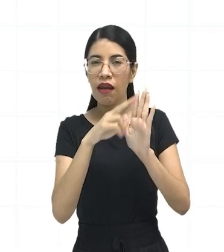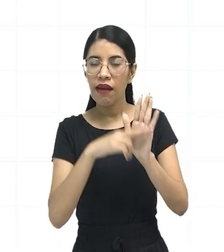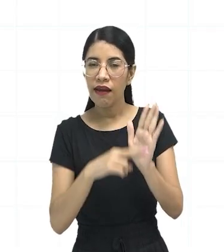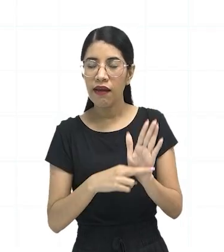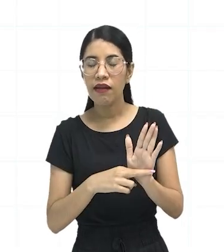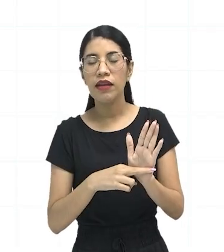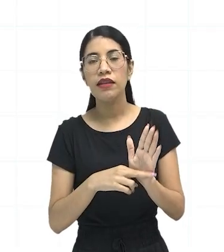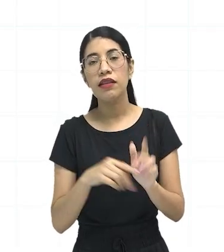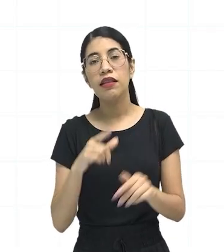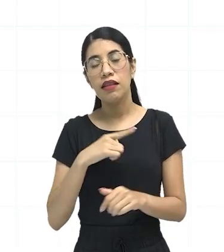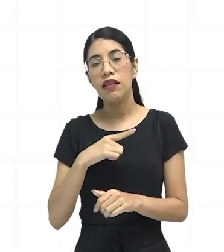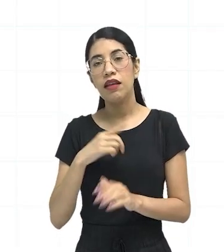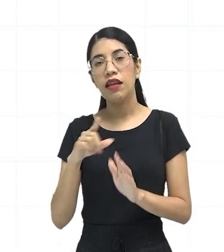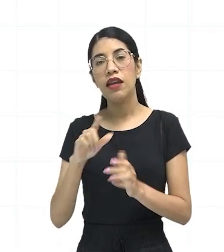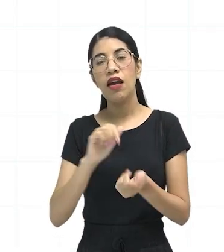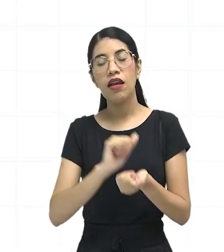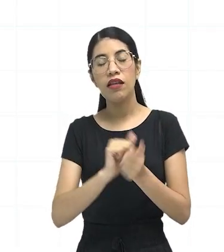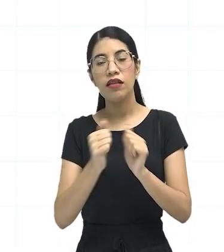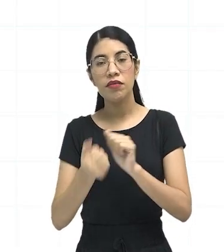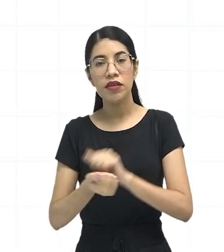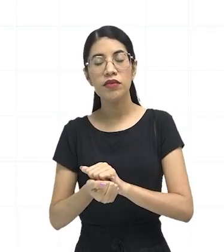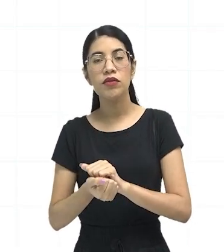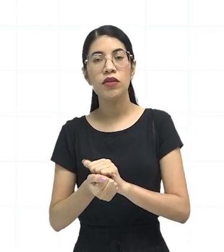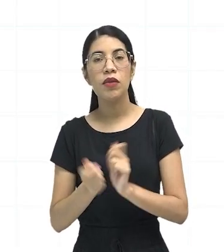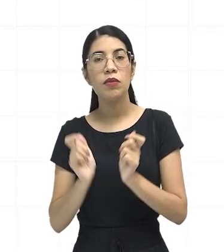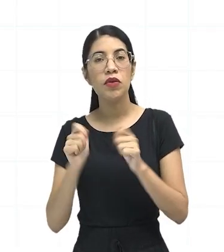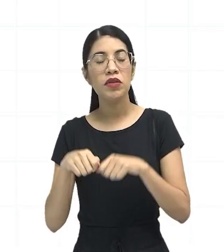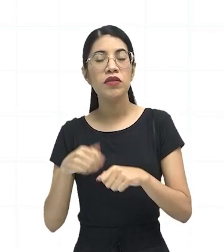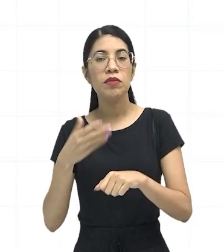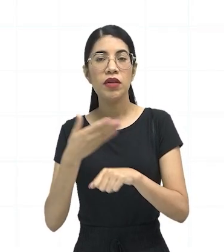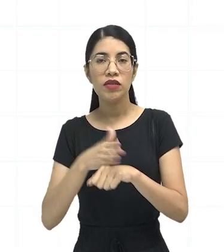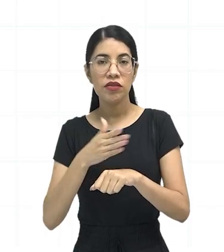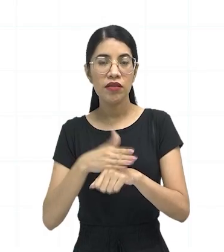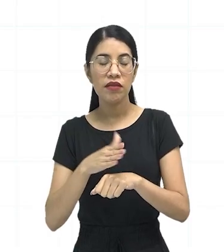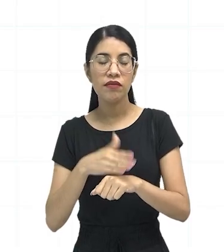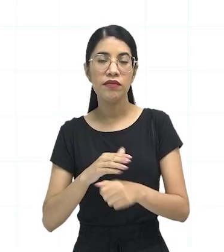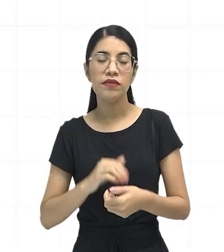regras, lógico, vai ter aí adaptações até para você trazer para a sua